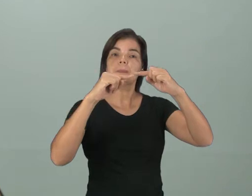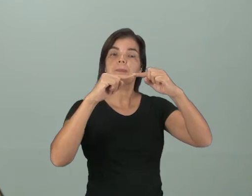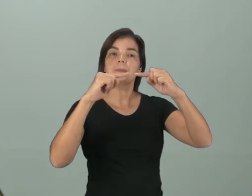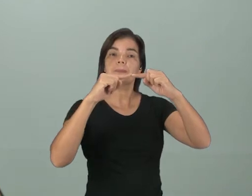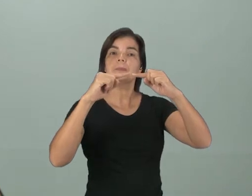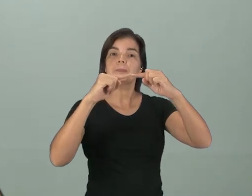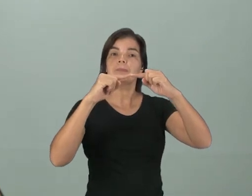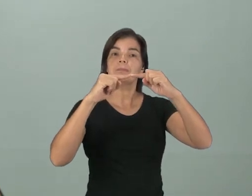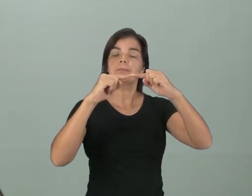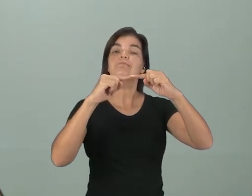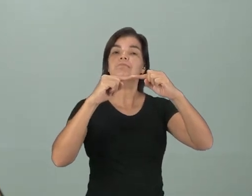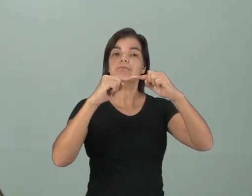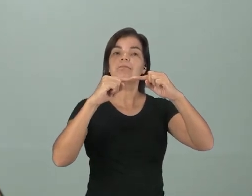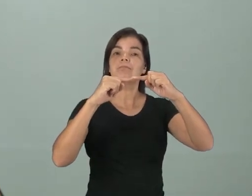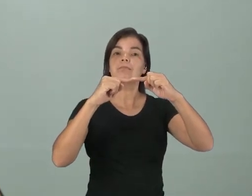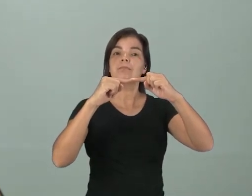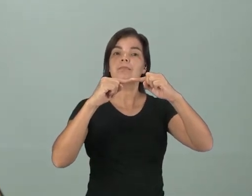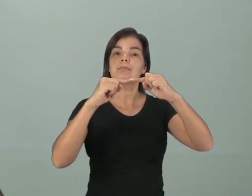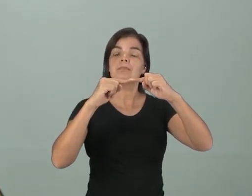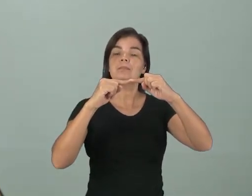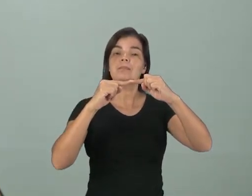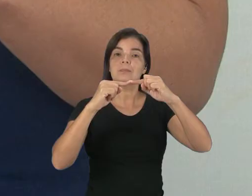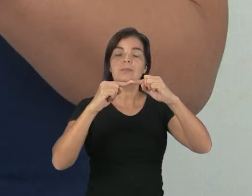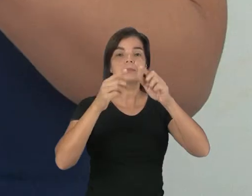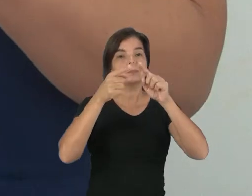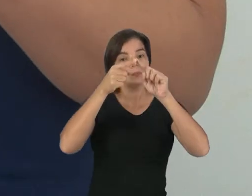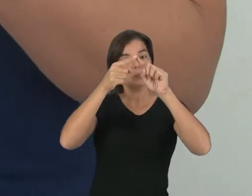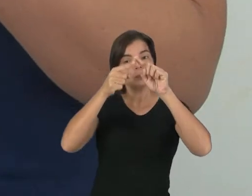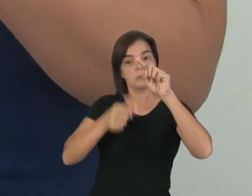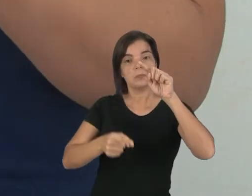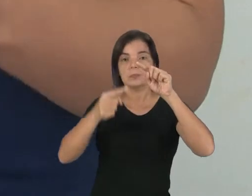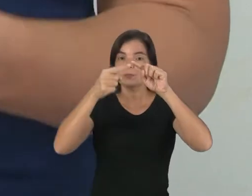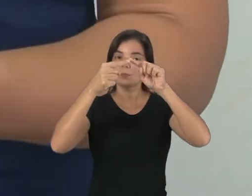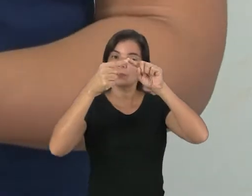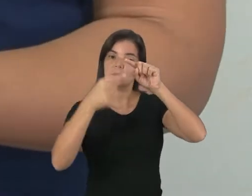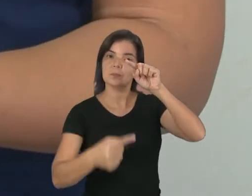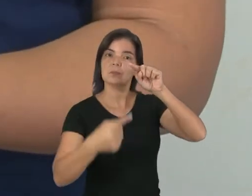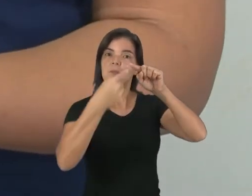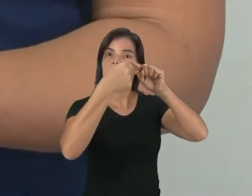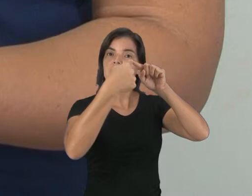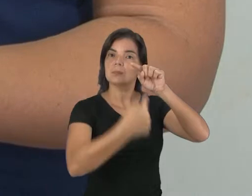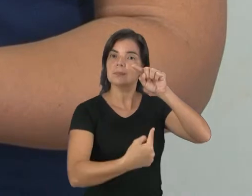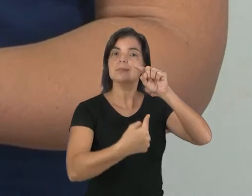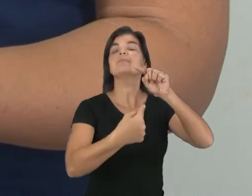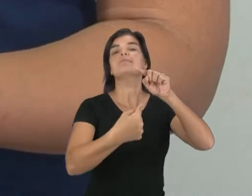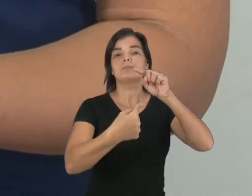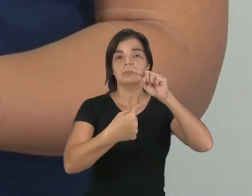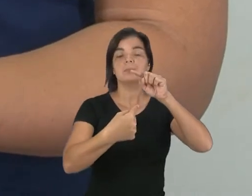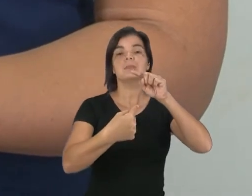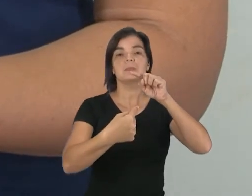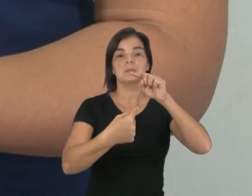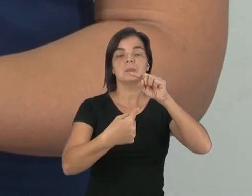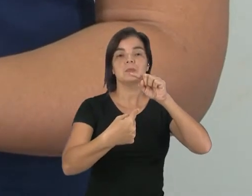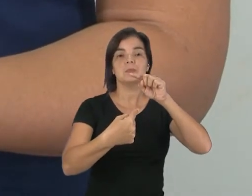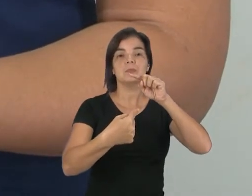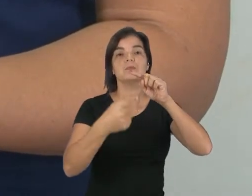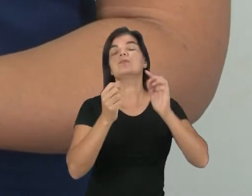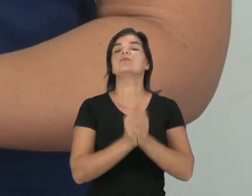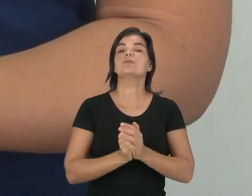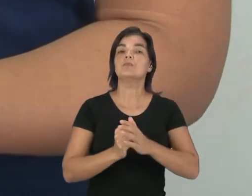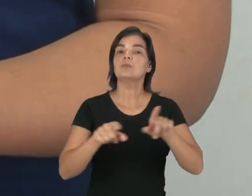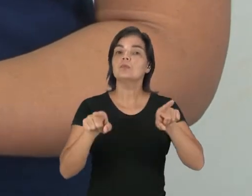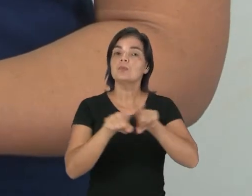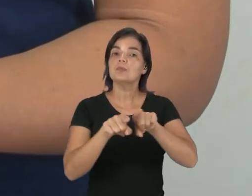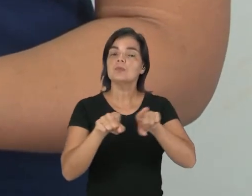essas linhas retas aqui, ó. São as linhas retas que vão formando o nosso